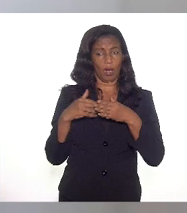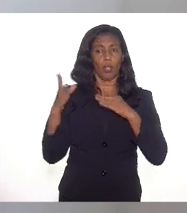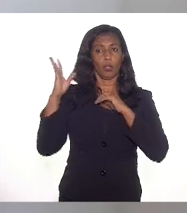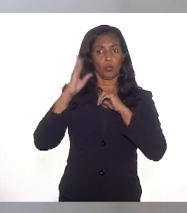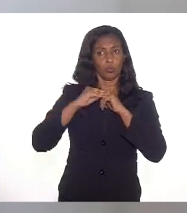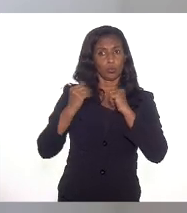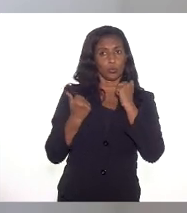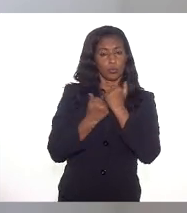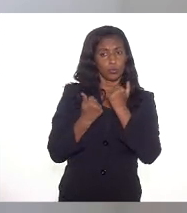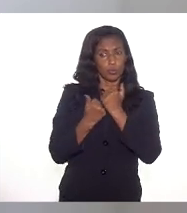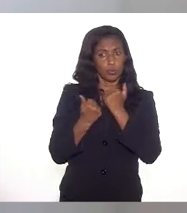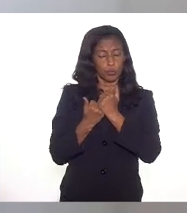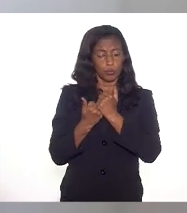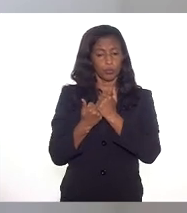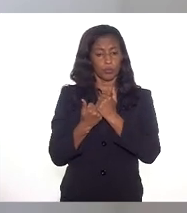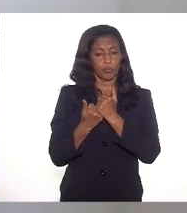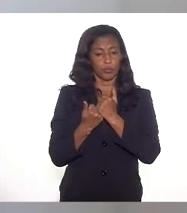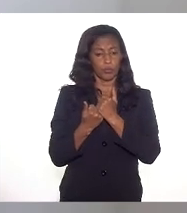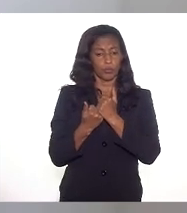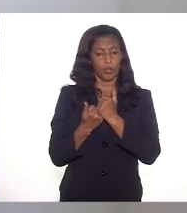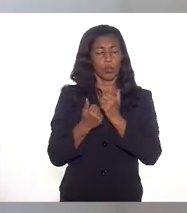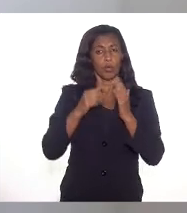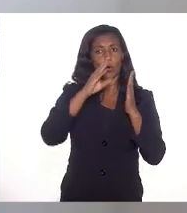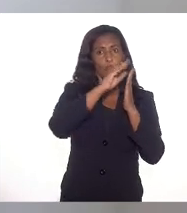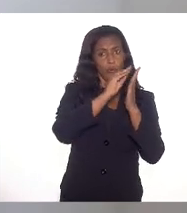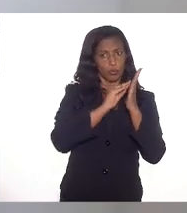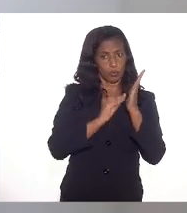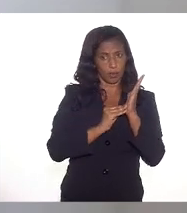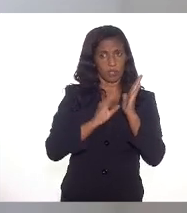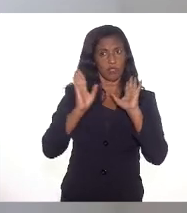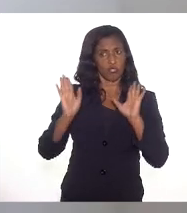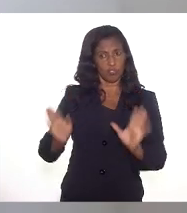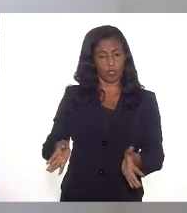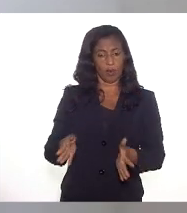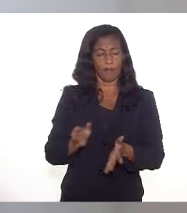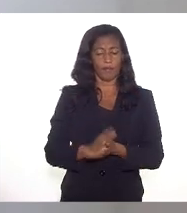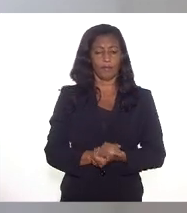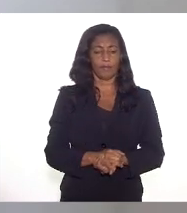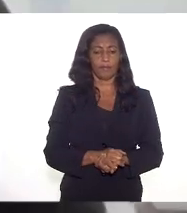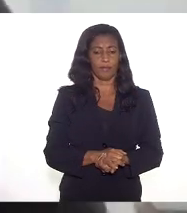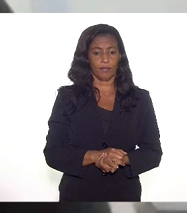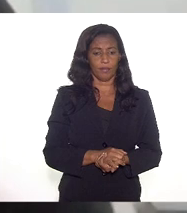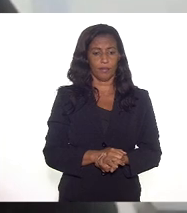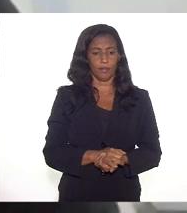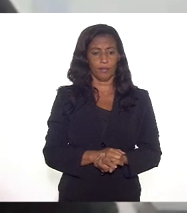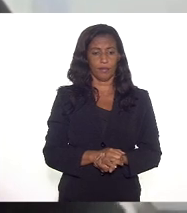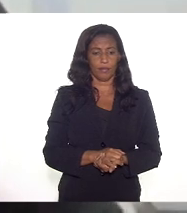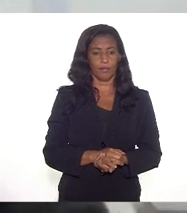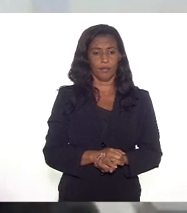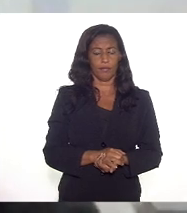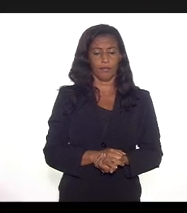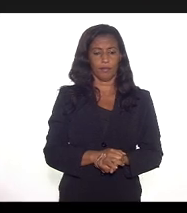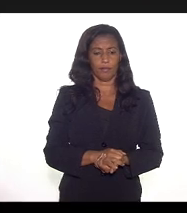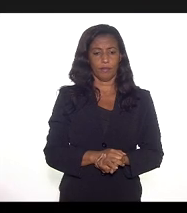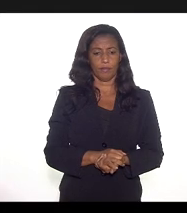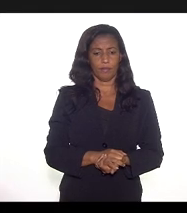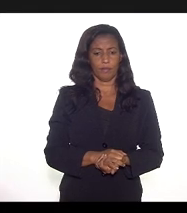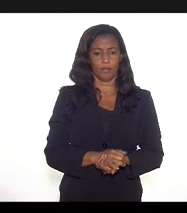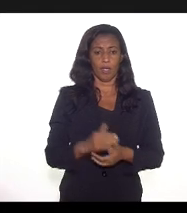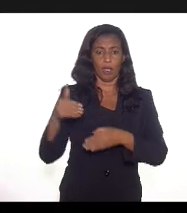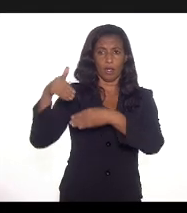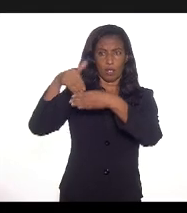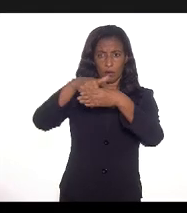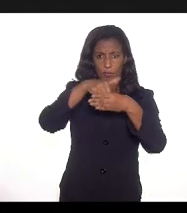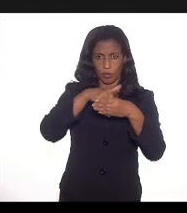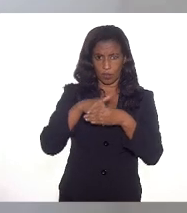substitutivo, não com os pareceres emitidos. Presidente, verificação, presidente. Ok. Em